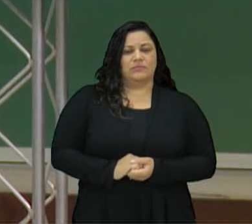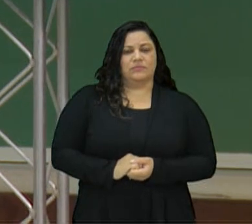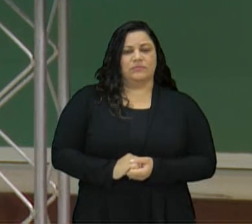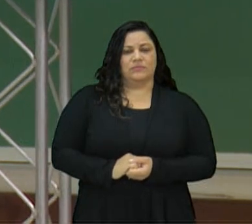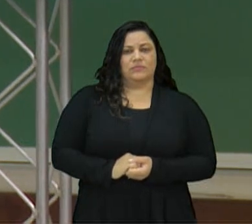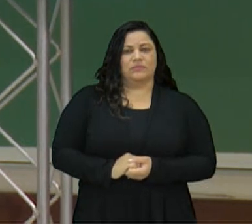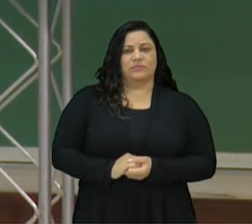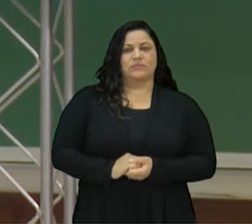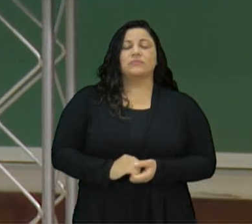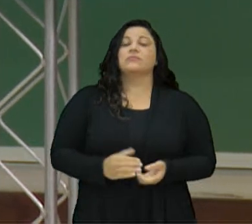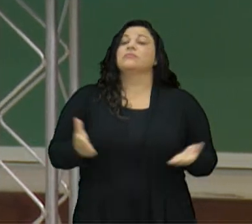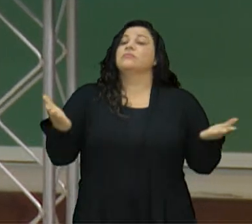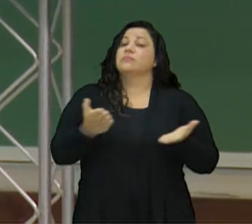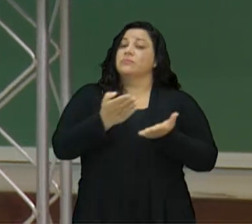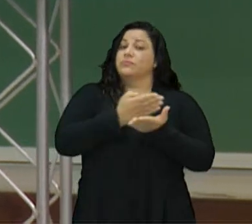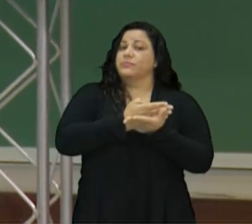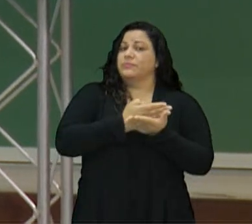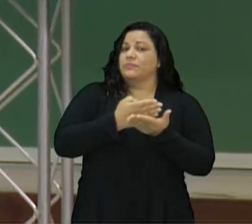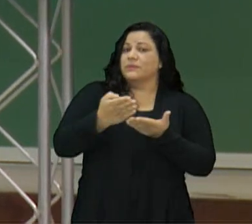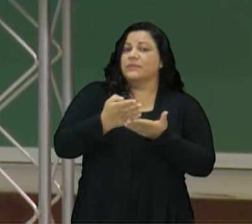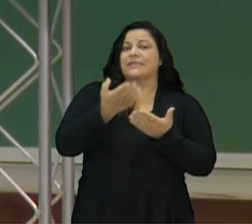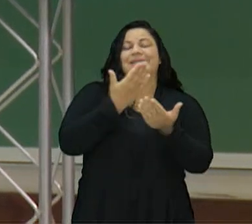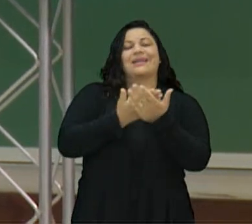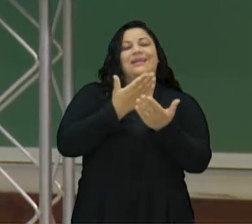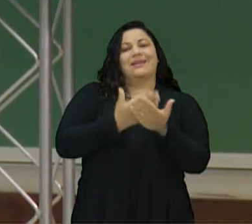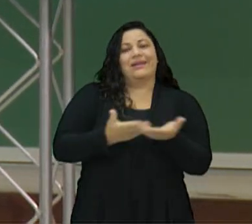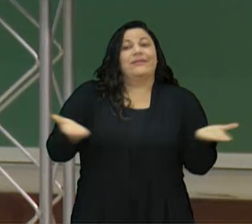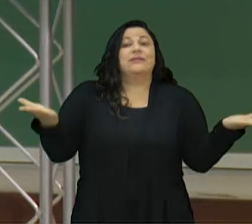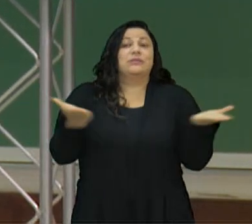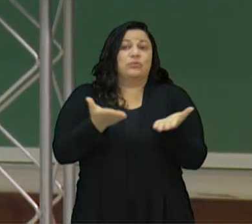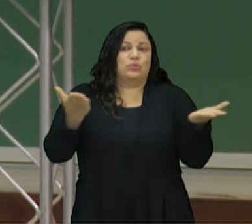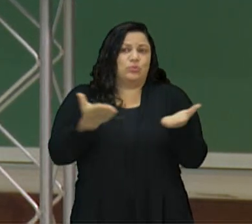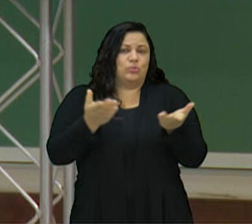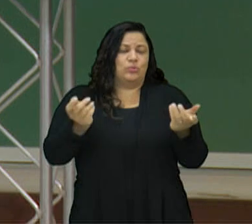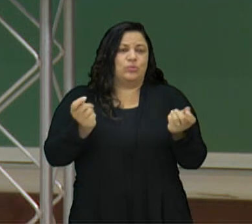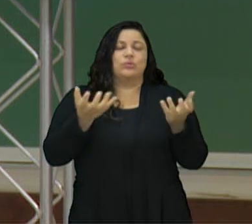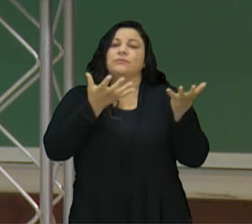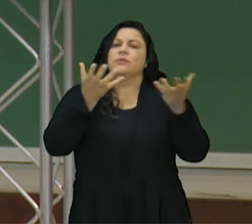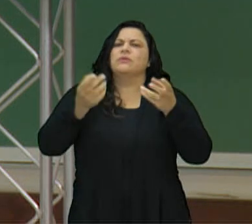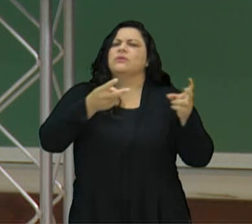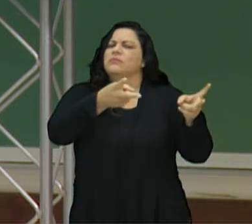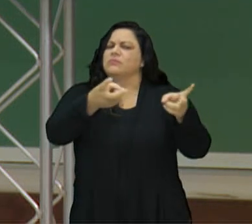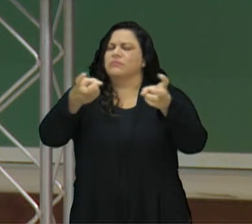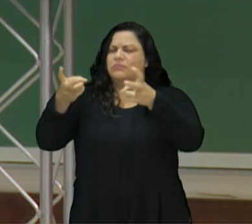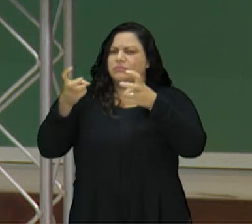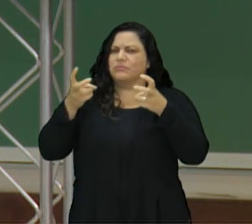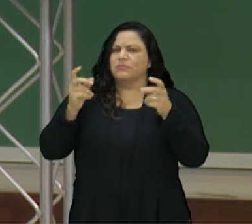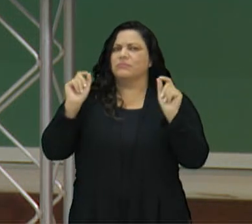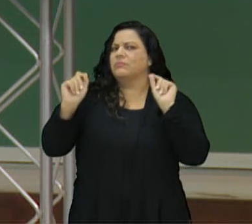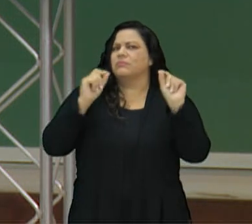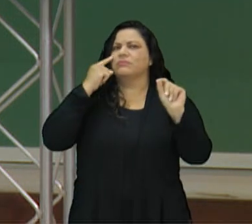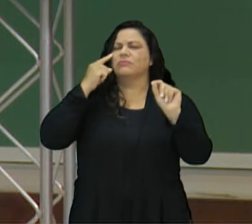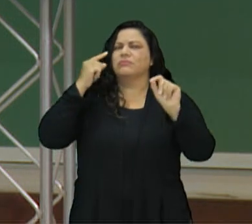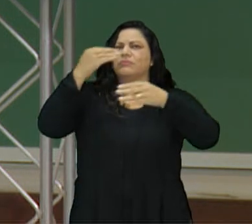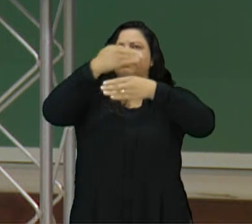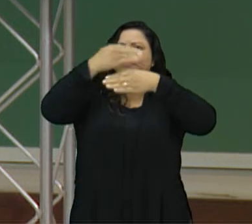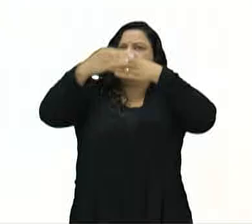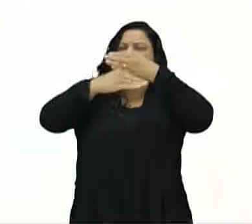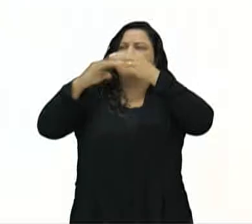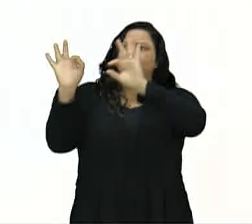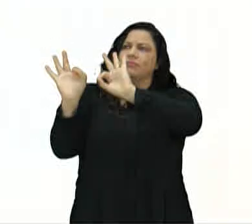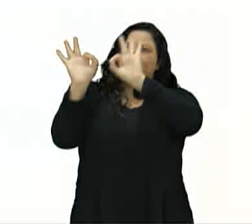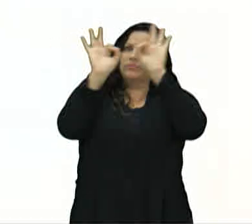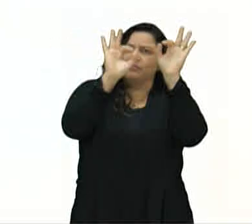Para comenzarmos con la aula de hoy, eu queria que você observasse por um instante essa imagem que eu coloquei aqui, que